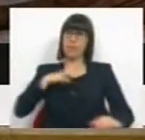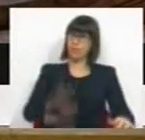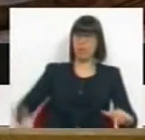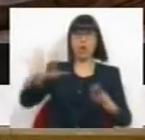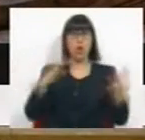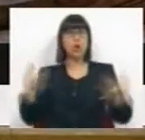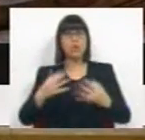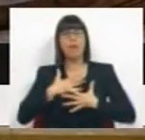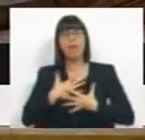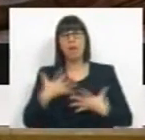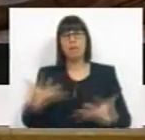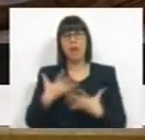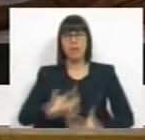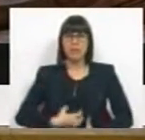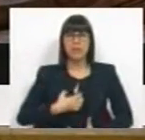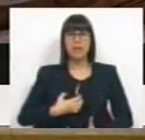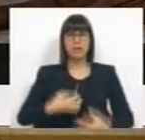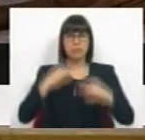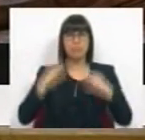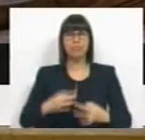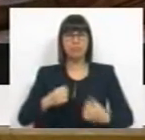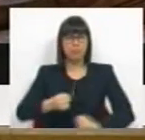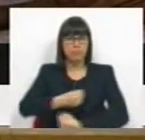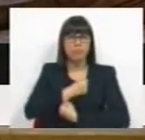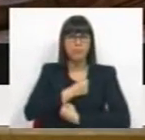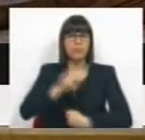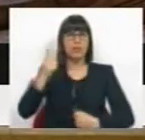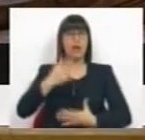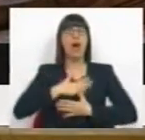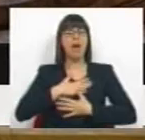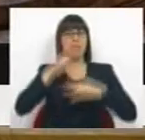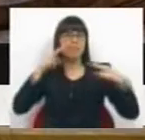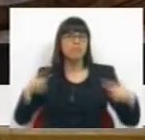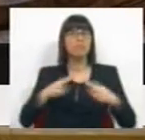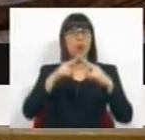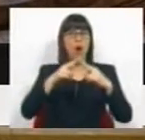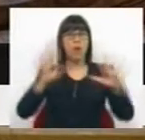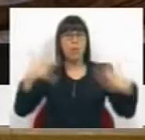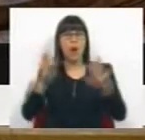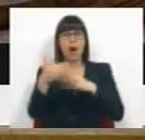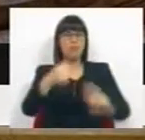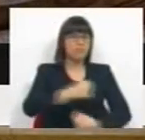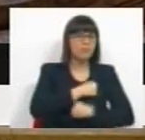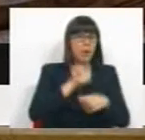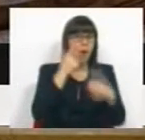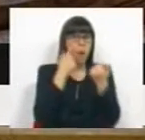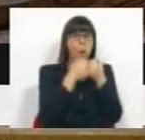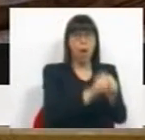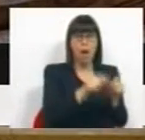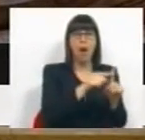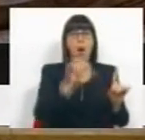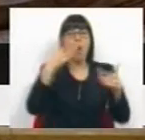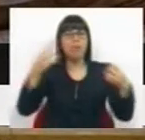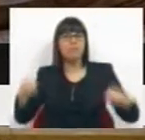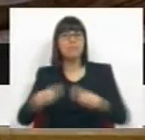país. Uma vontade sentida, num sentido abraço, de dois amigos que se encontram numa qualquer esquina do exílio, ou